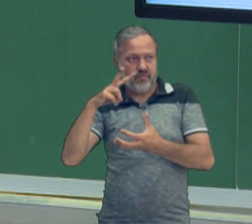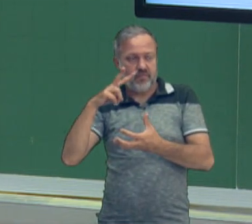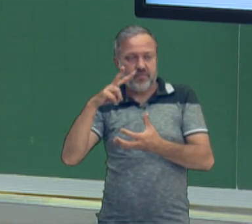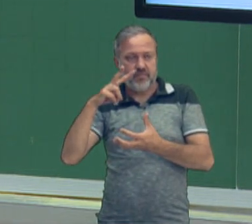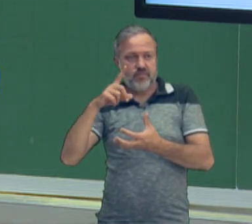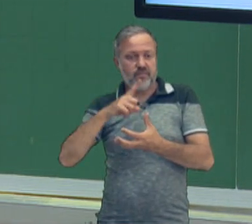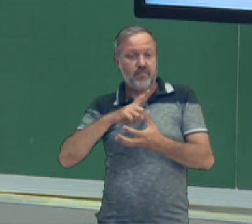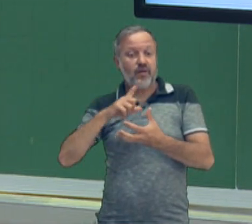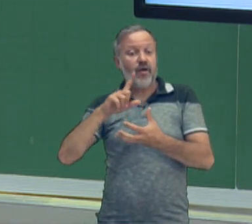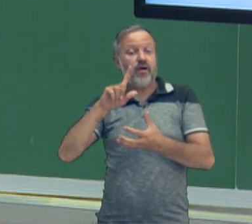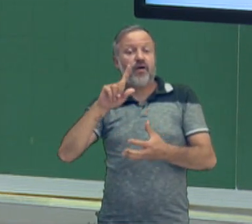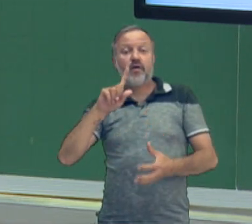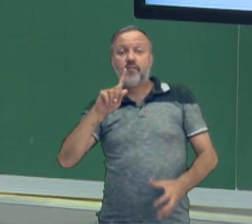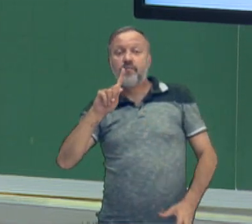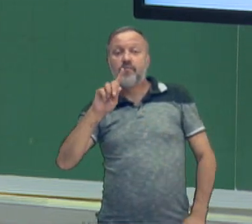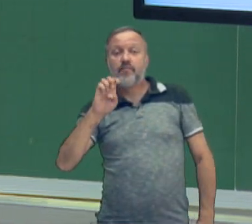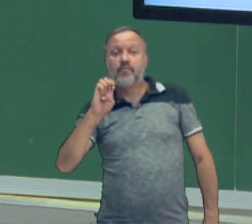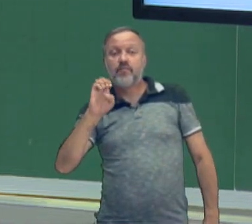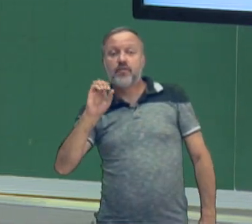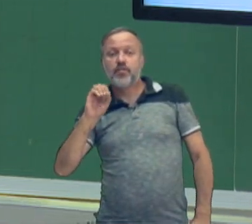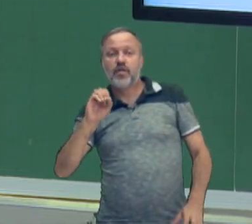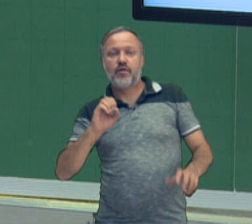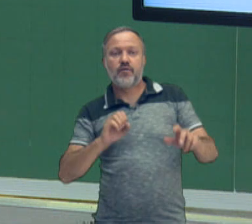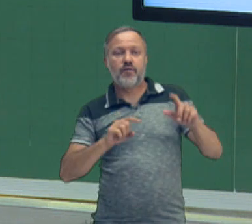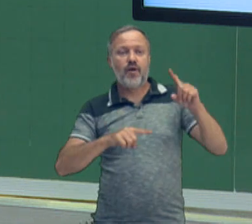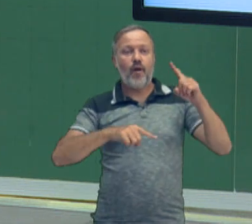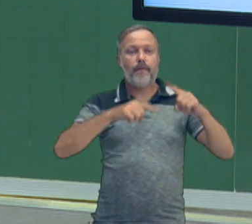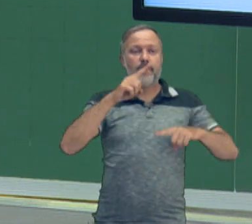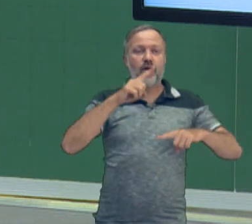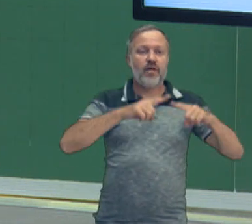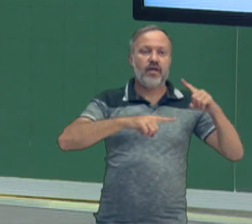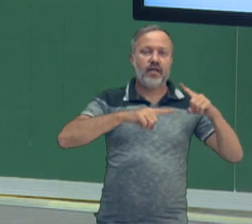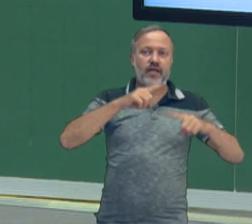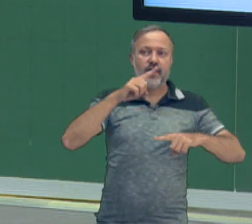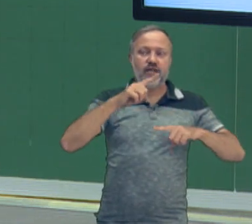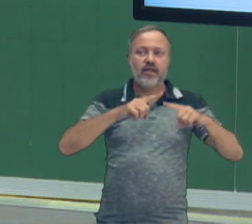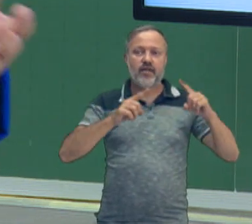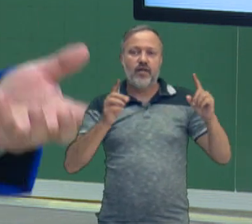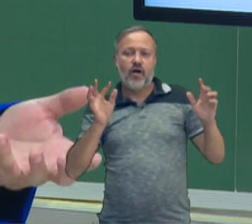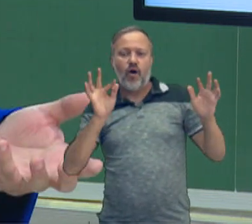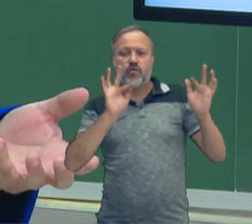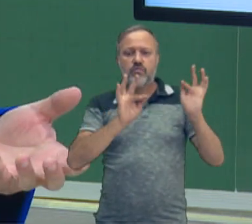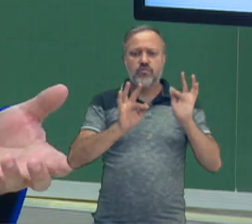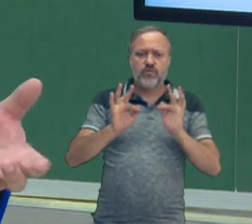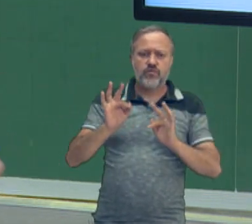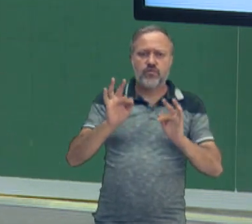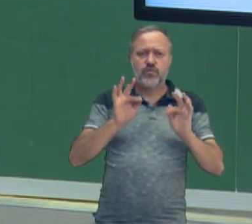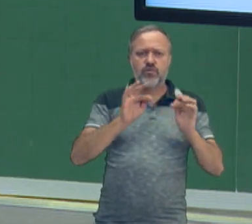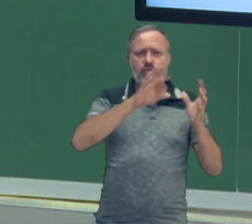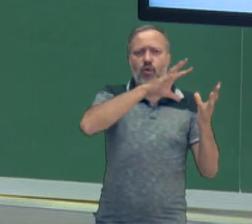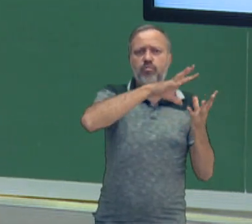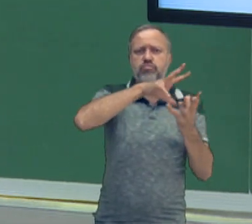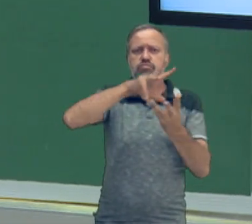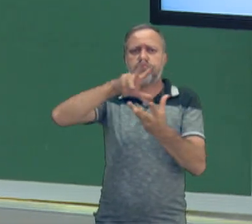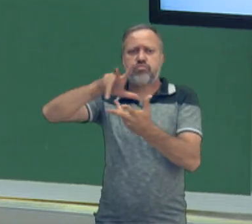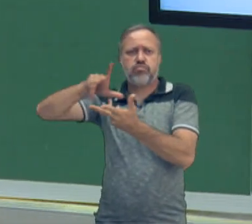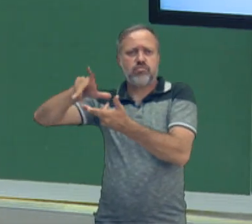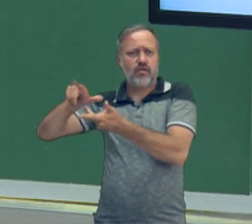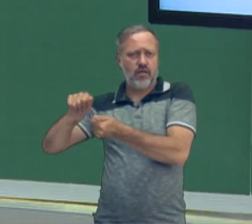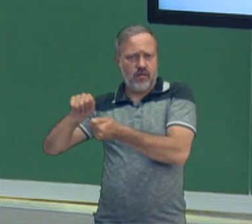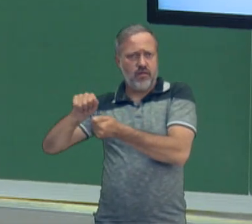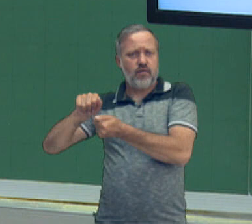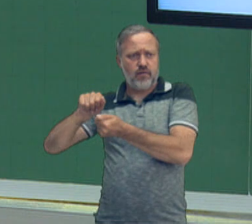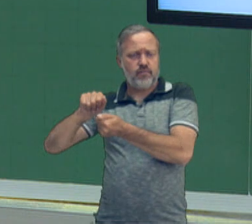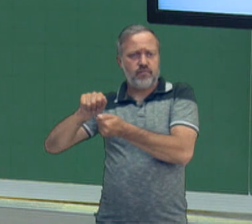critérios geopolíticos, geoeconômicos, segundo aspectos físicos, os continentes, a terra emersa,